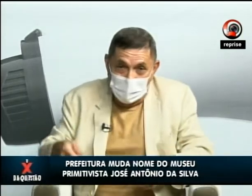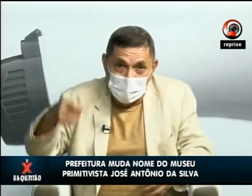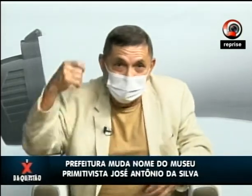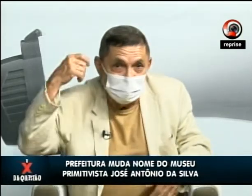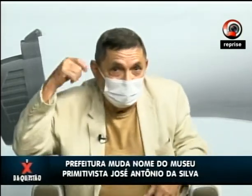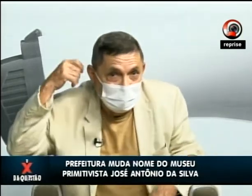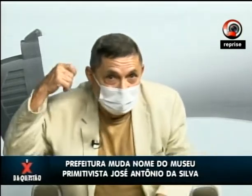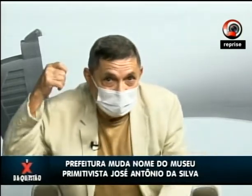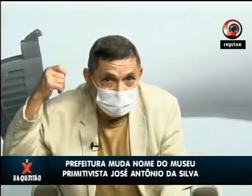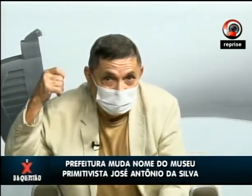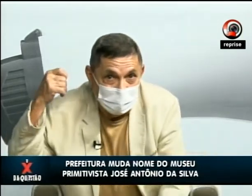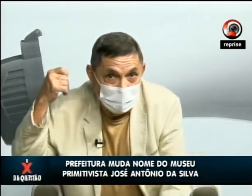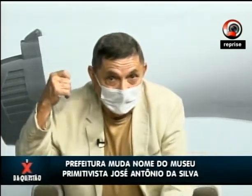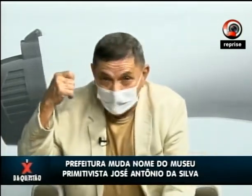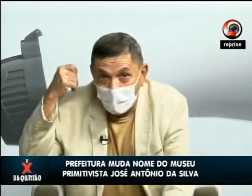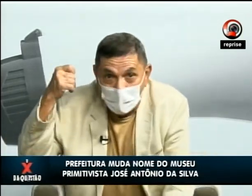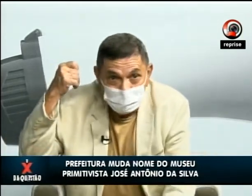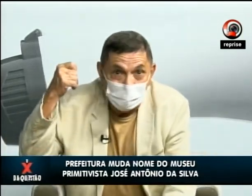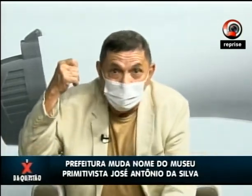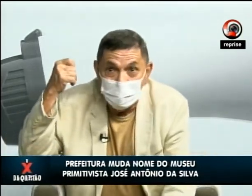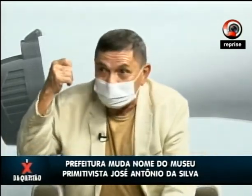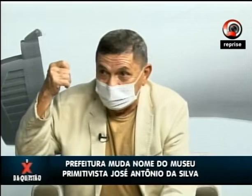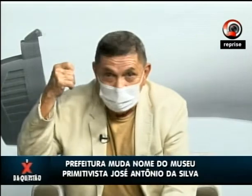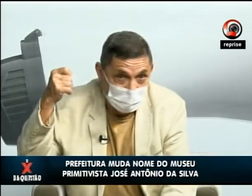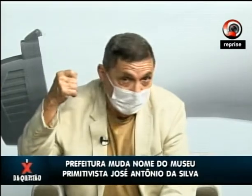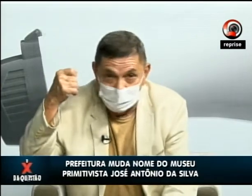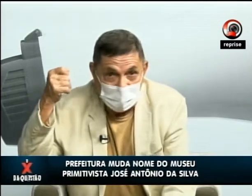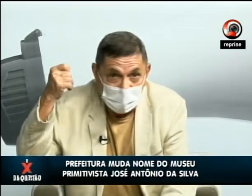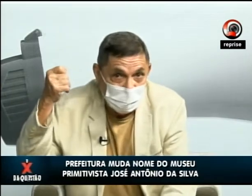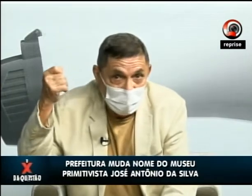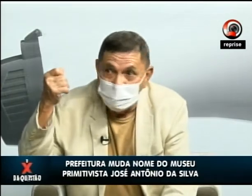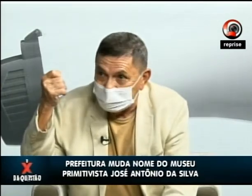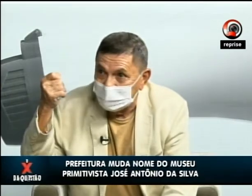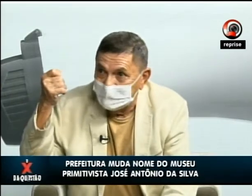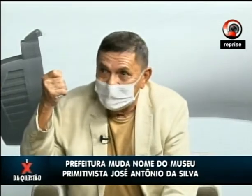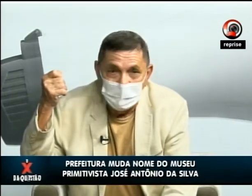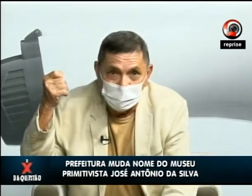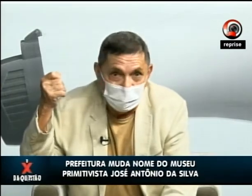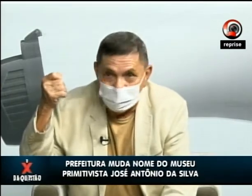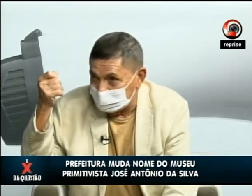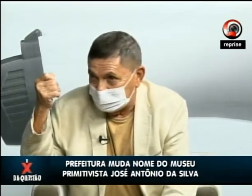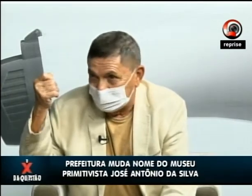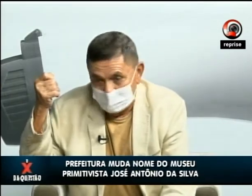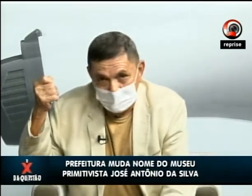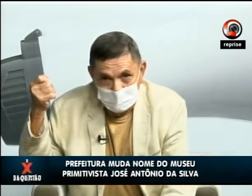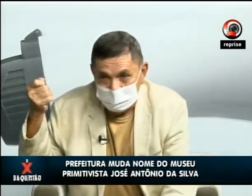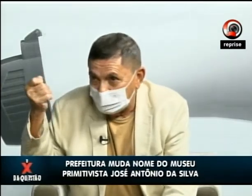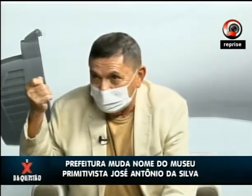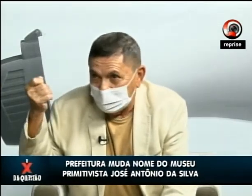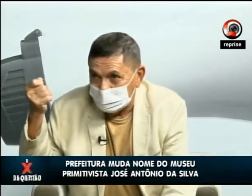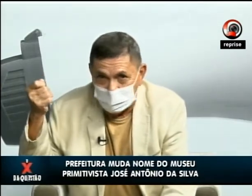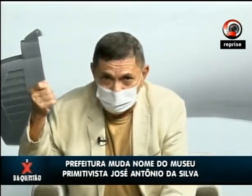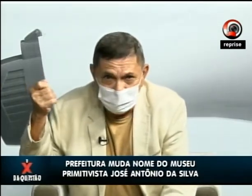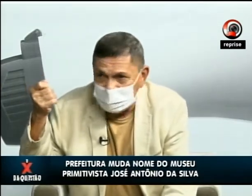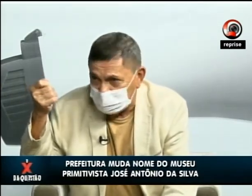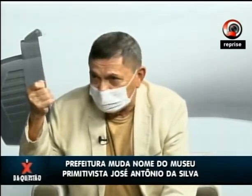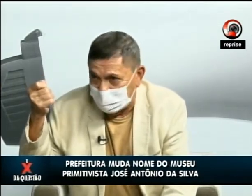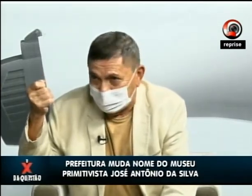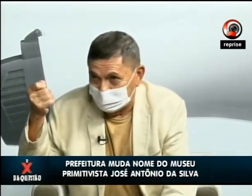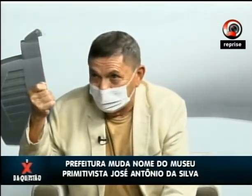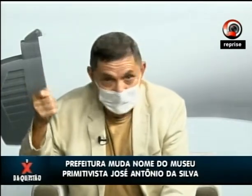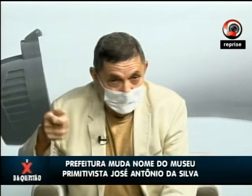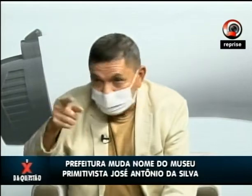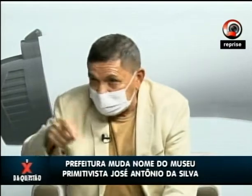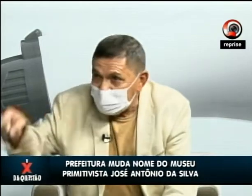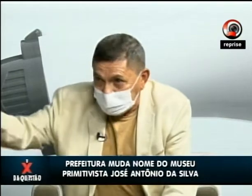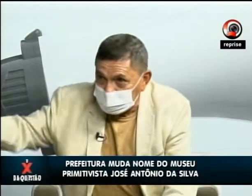isso A pessoa liga na casa dela ó tô com você Parabéns ela falava assim desculpa falar isso ela não vai